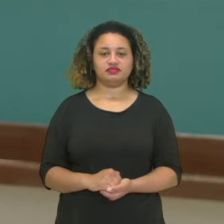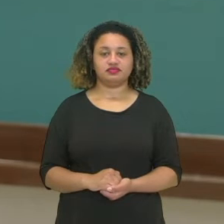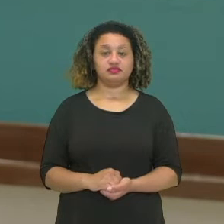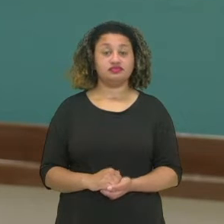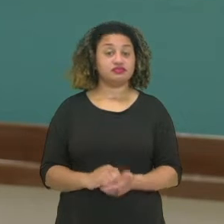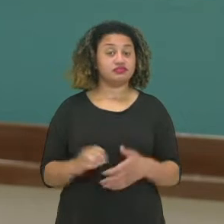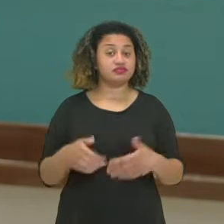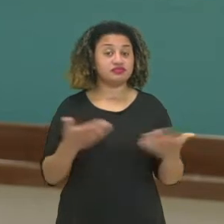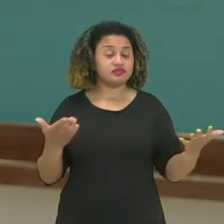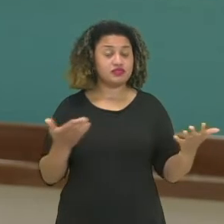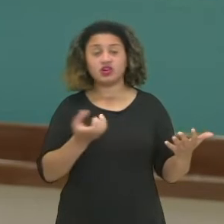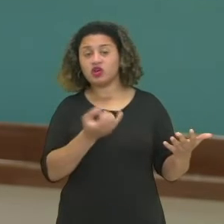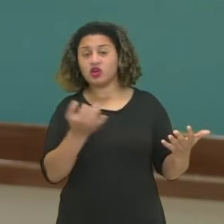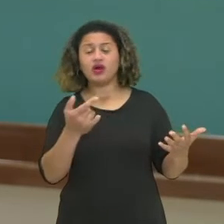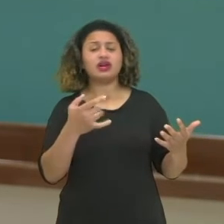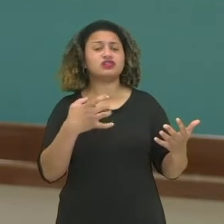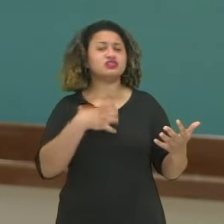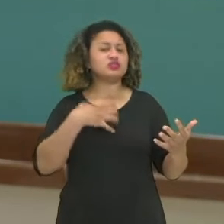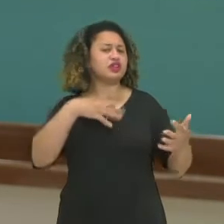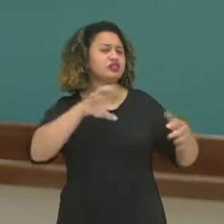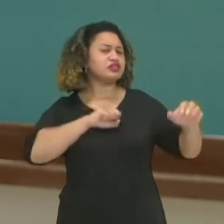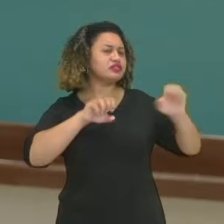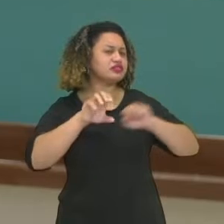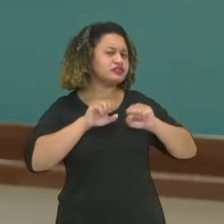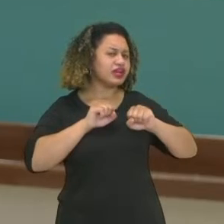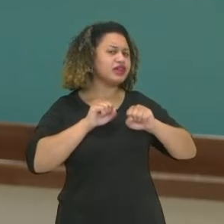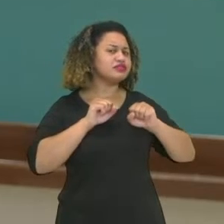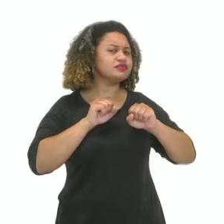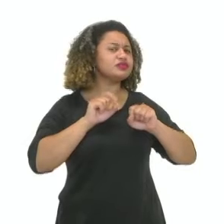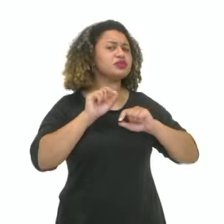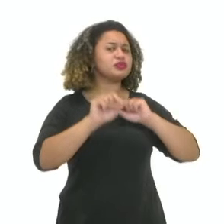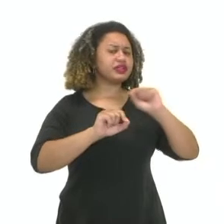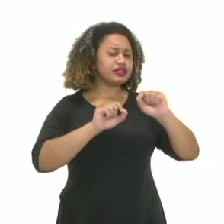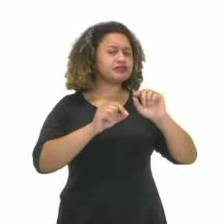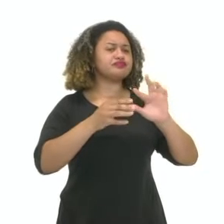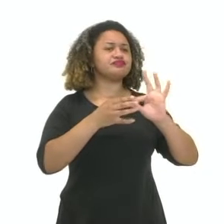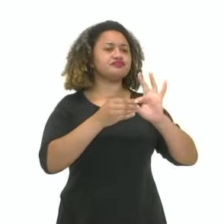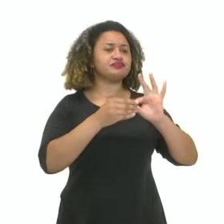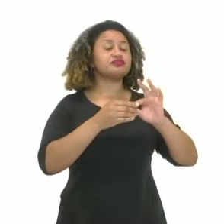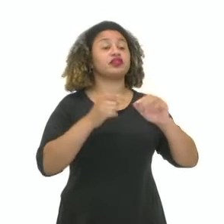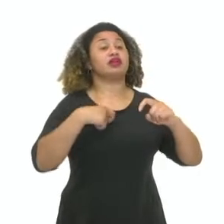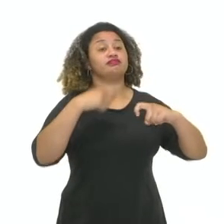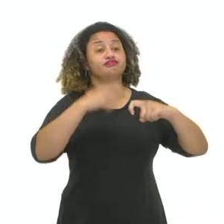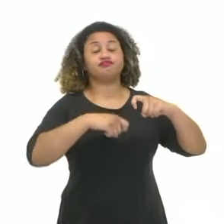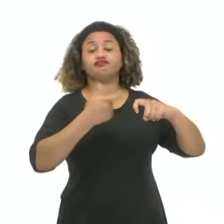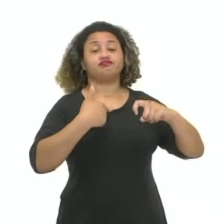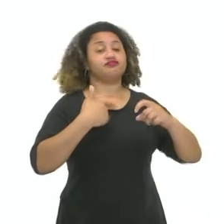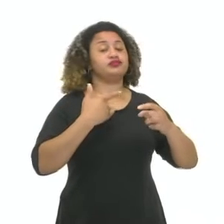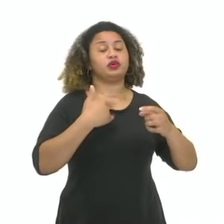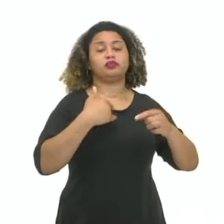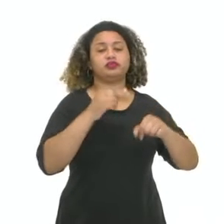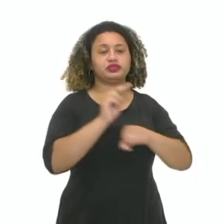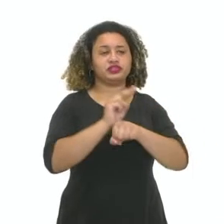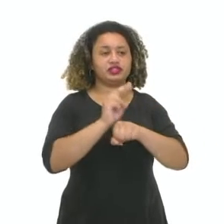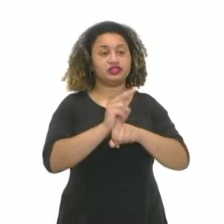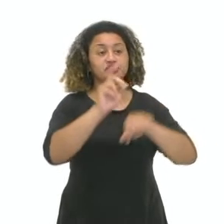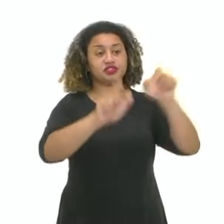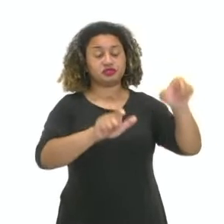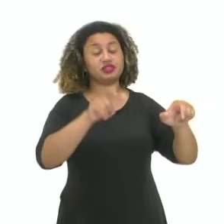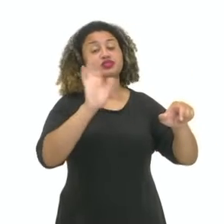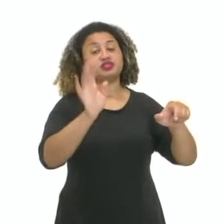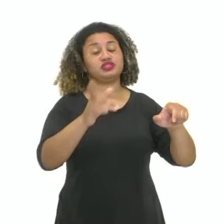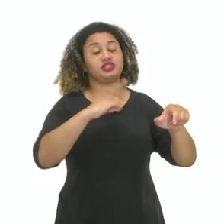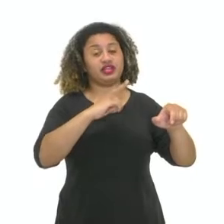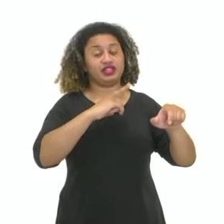E aí, quais as formas de contágio do HIV? Vamos lá? Relações sexuais desprotegidas, né, com a pessoa que já está